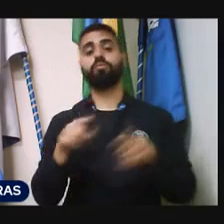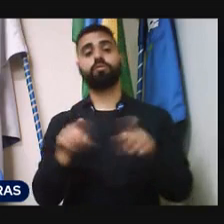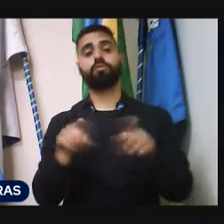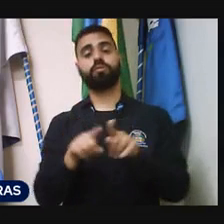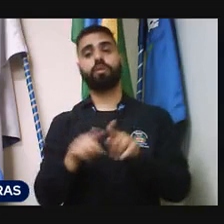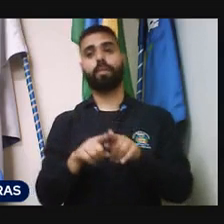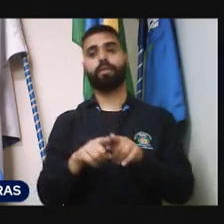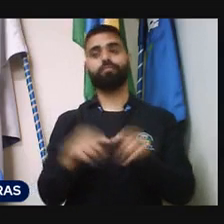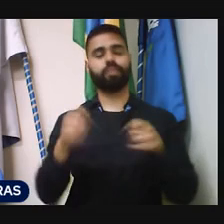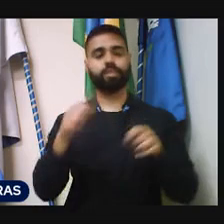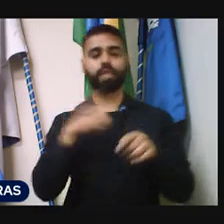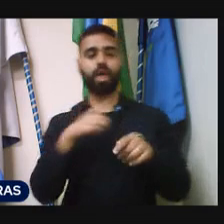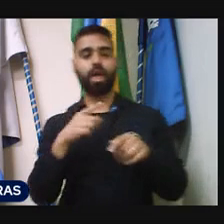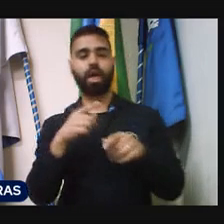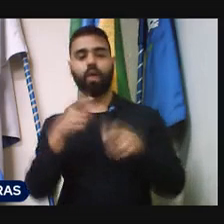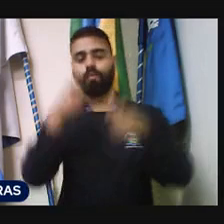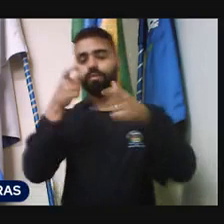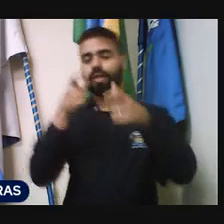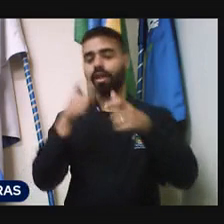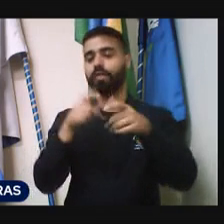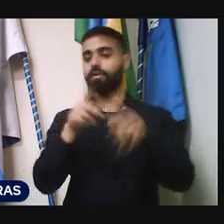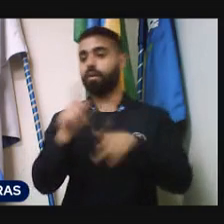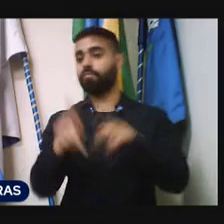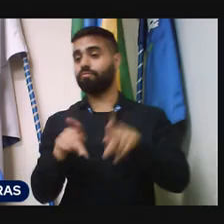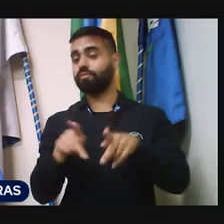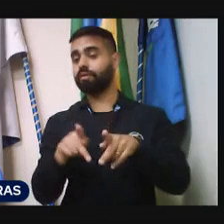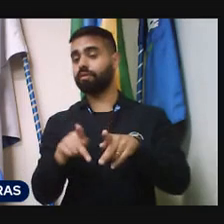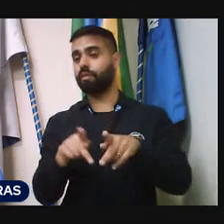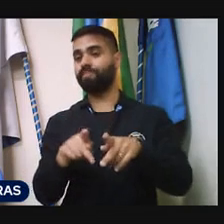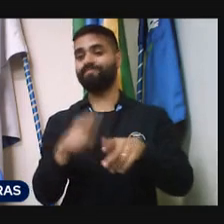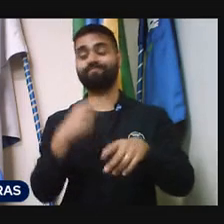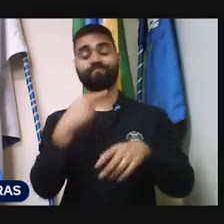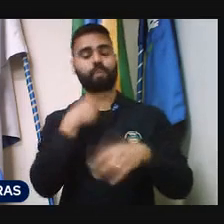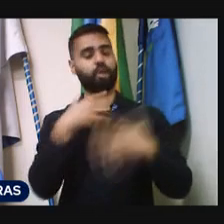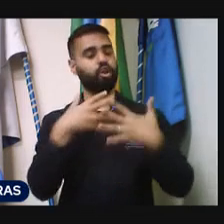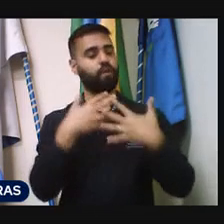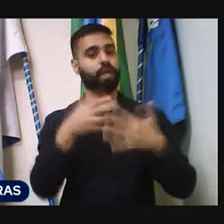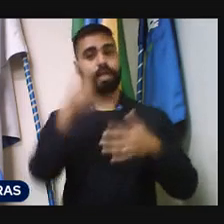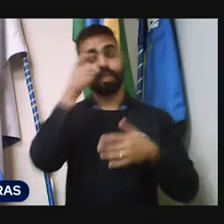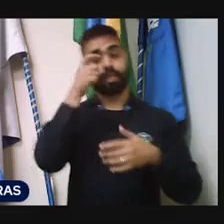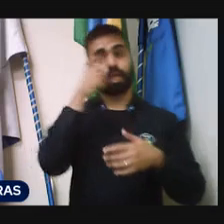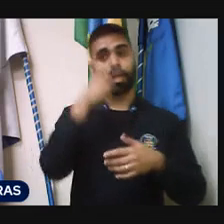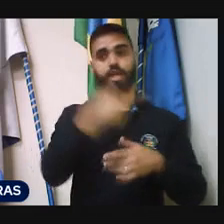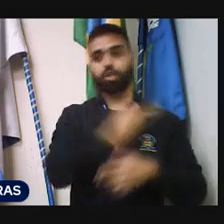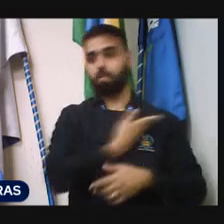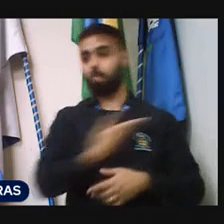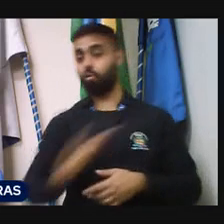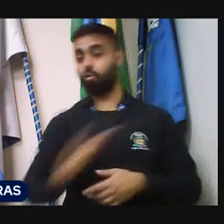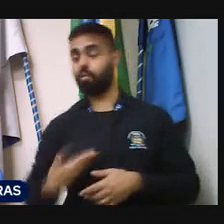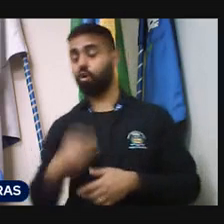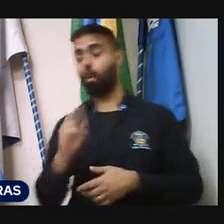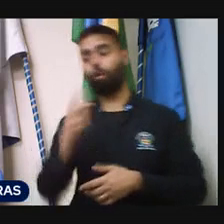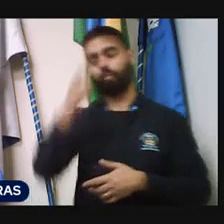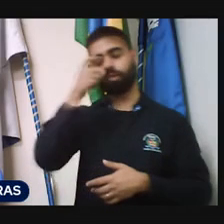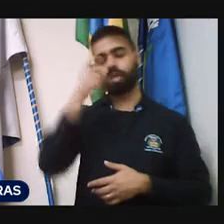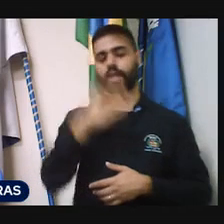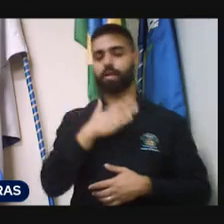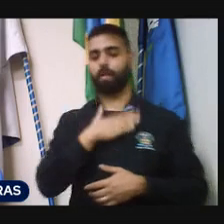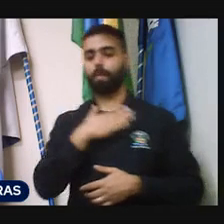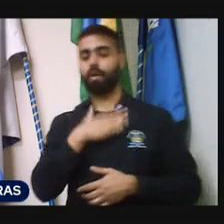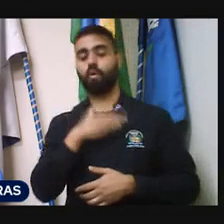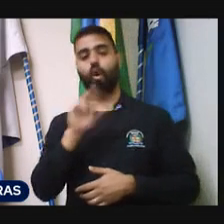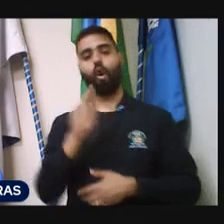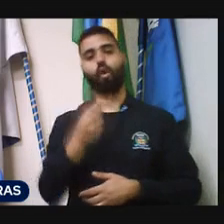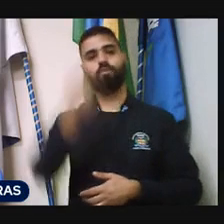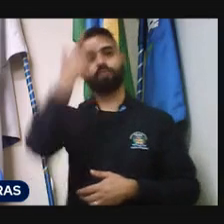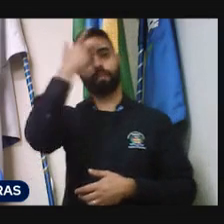atuação deve ter voltado para o interesse público não se pode confundir interesse público ao interesse individual do Estadual com o interesse do agente